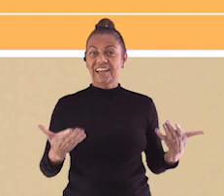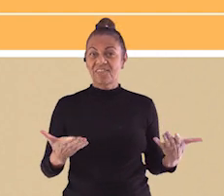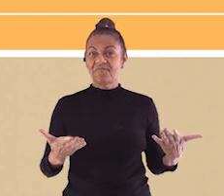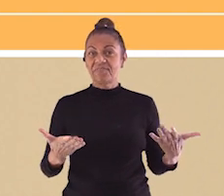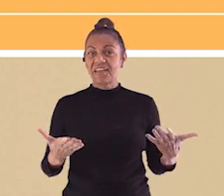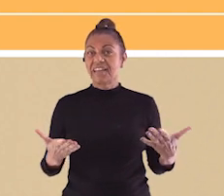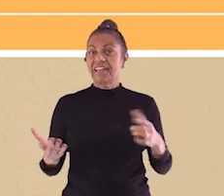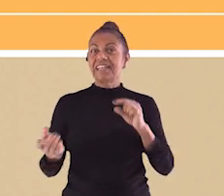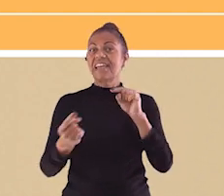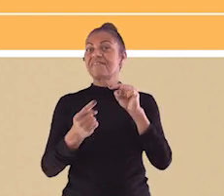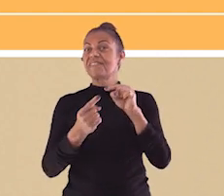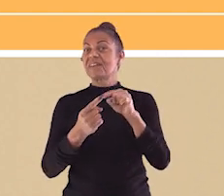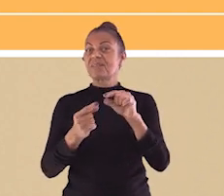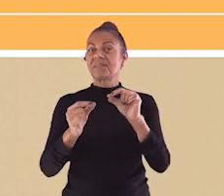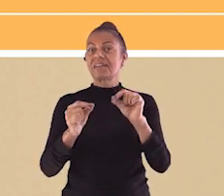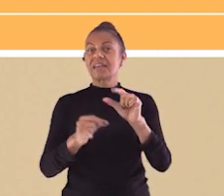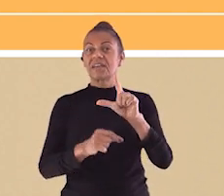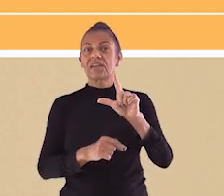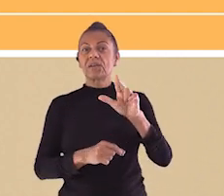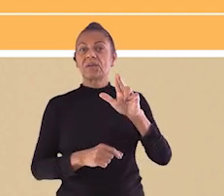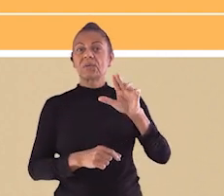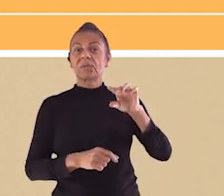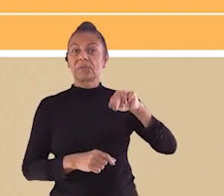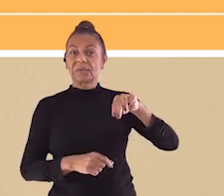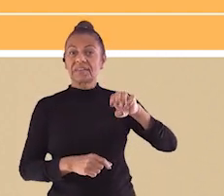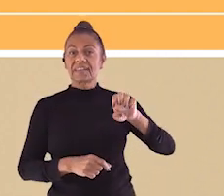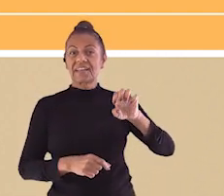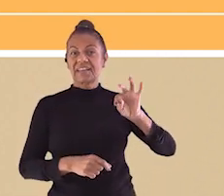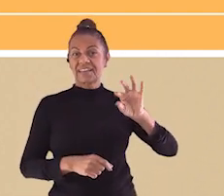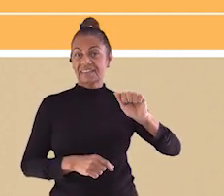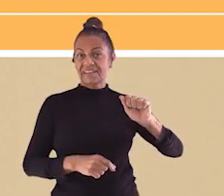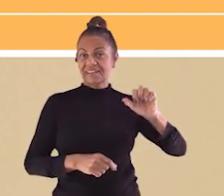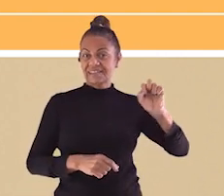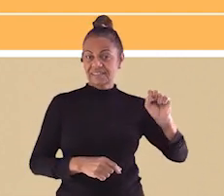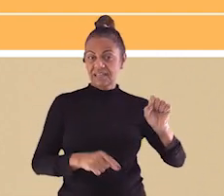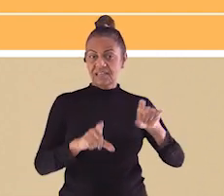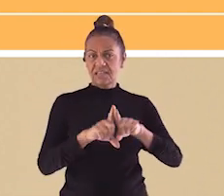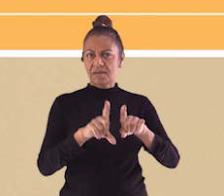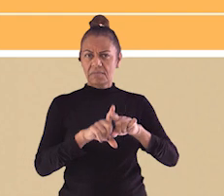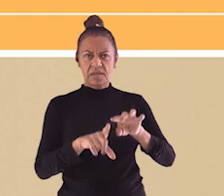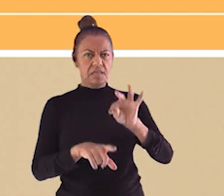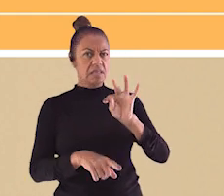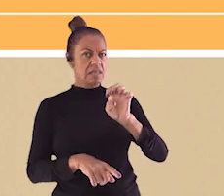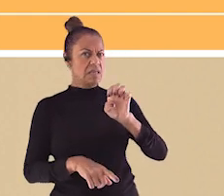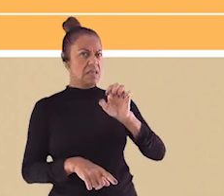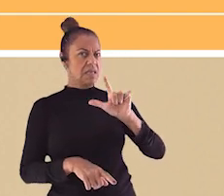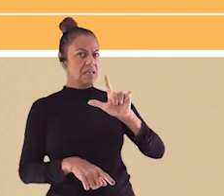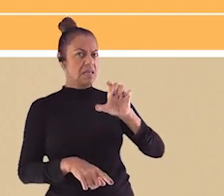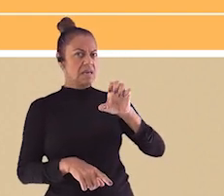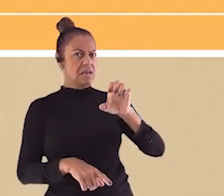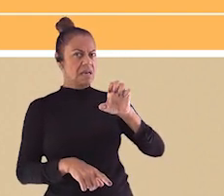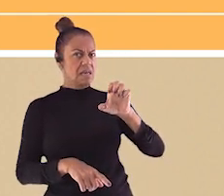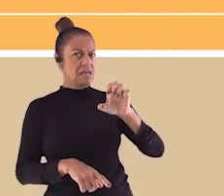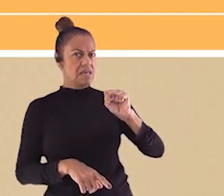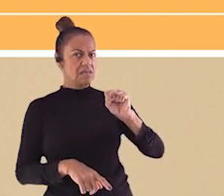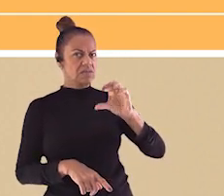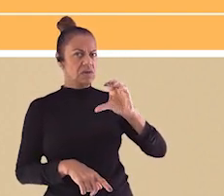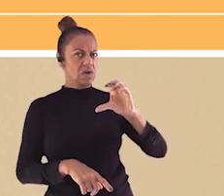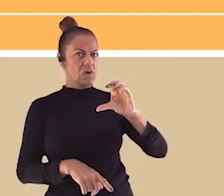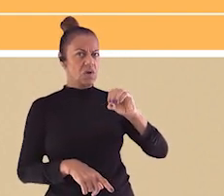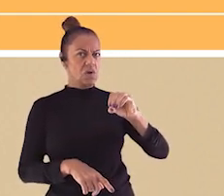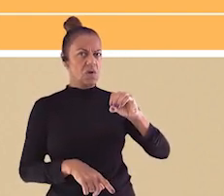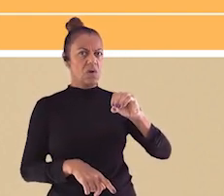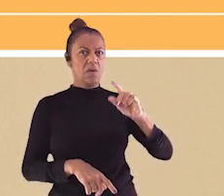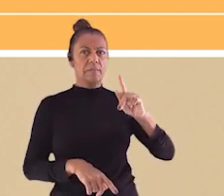Estamos falando das lunetas e telescópios. Eles têm o objetivo de observar algo ainda